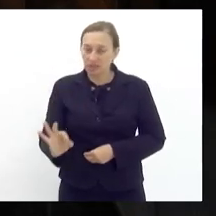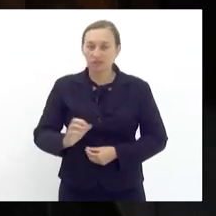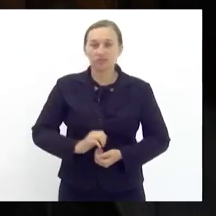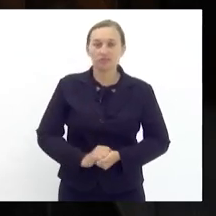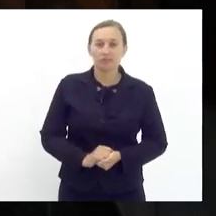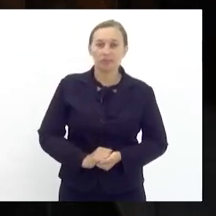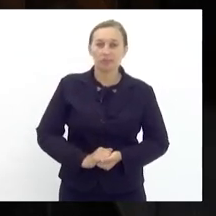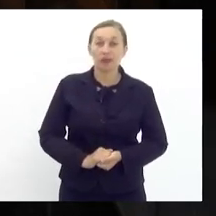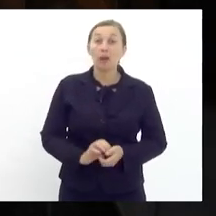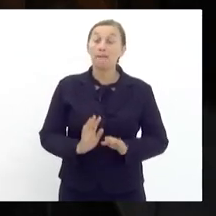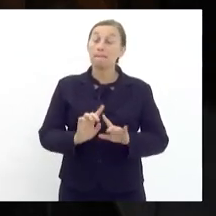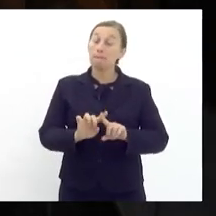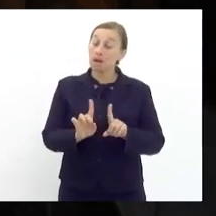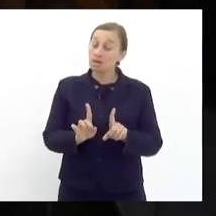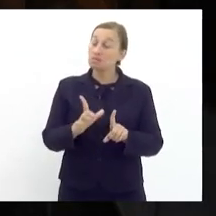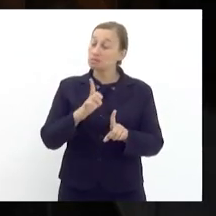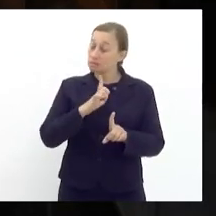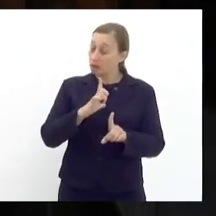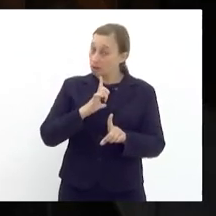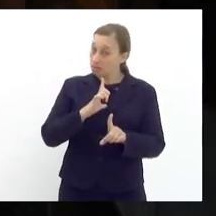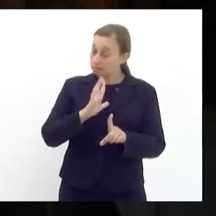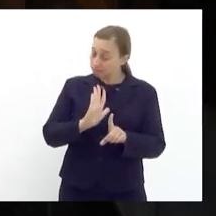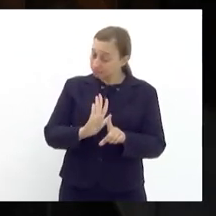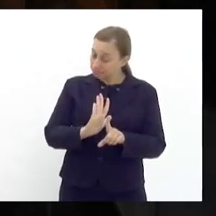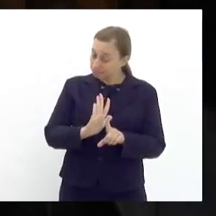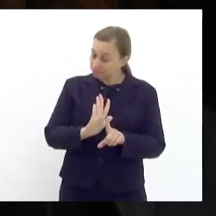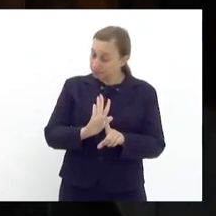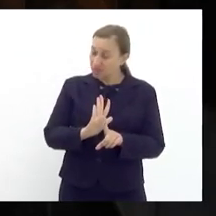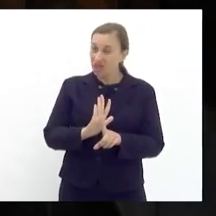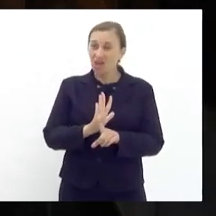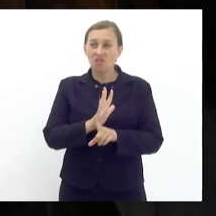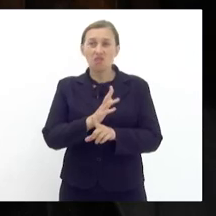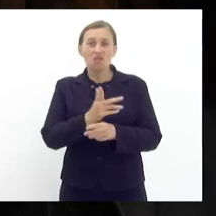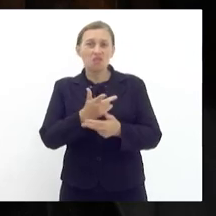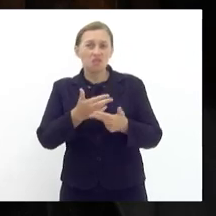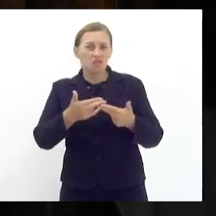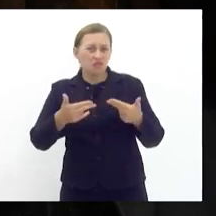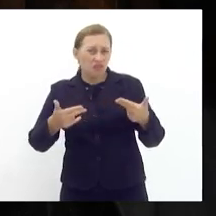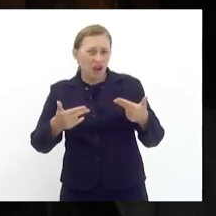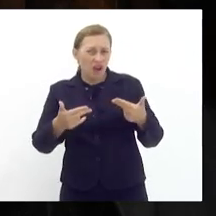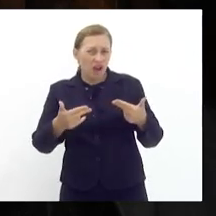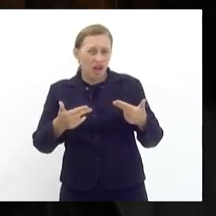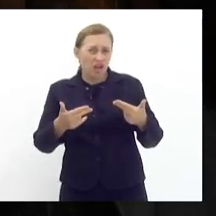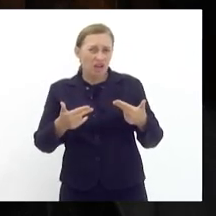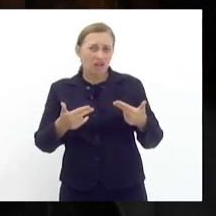96,35%. mas existe ainda muita apreensão